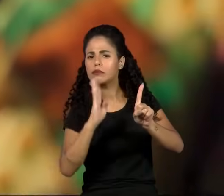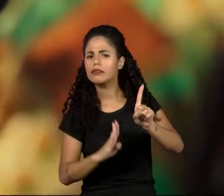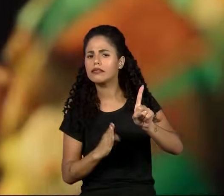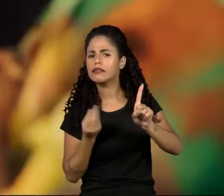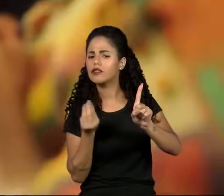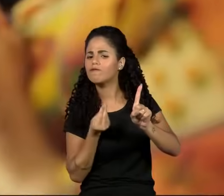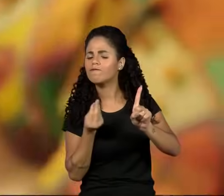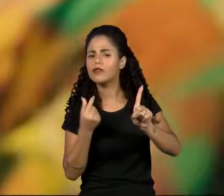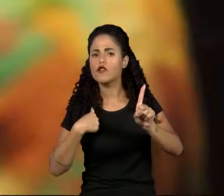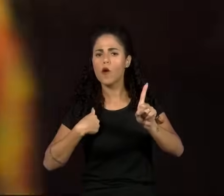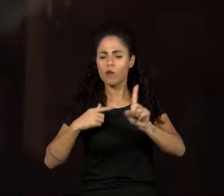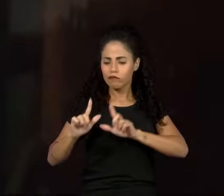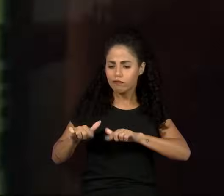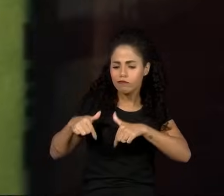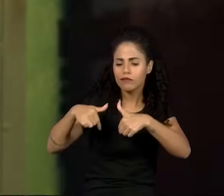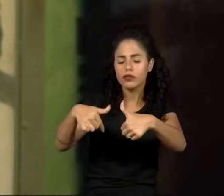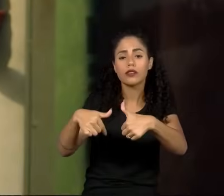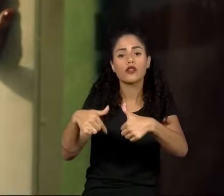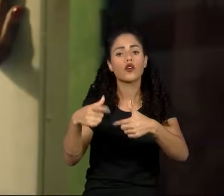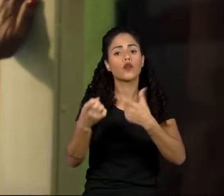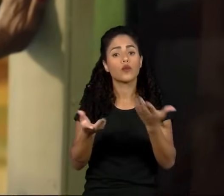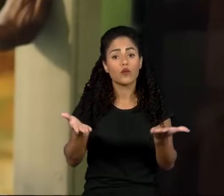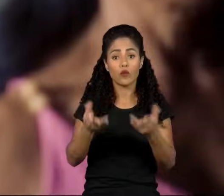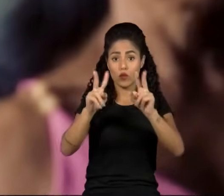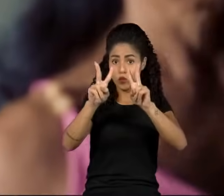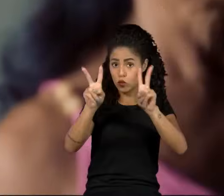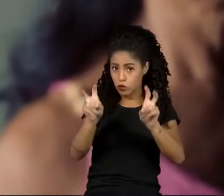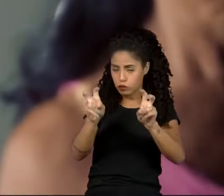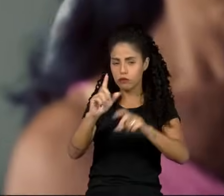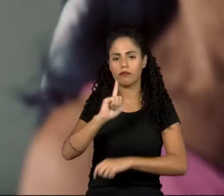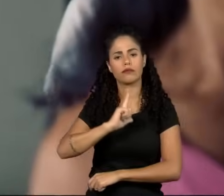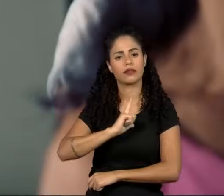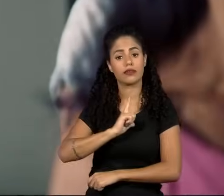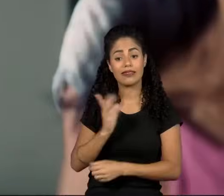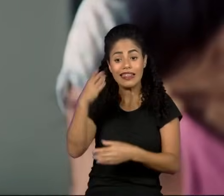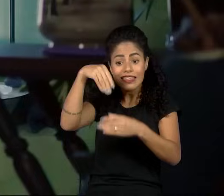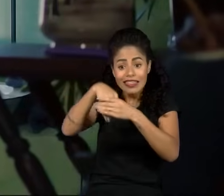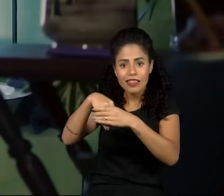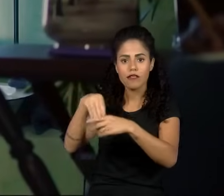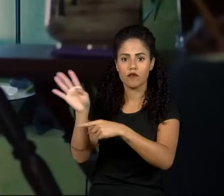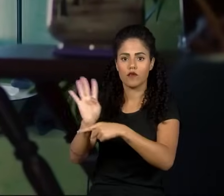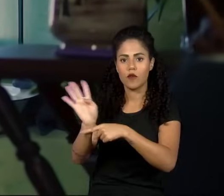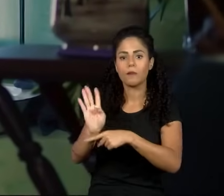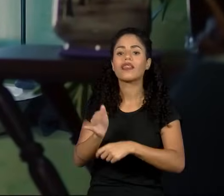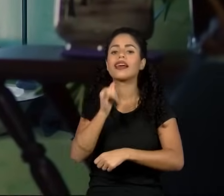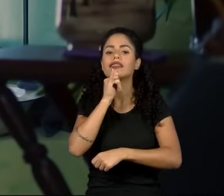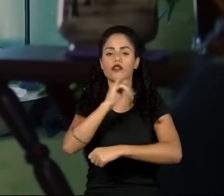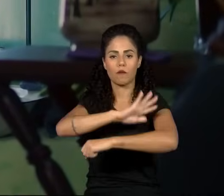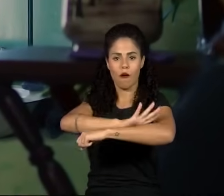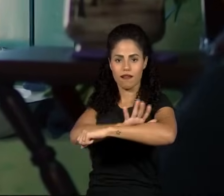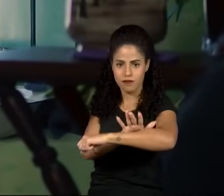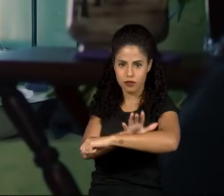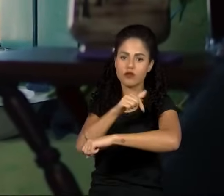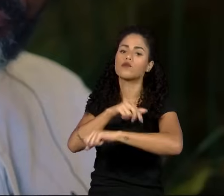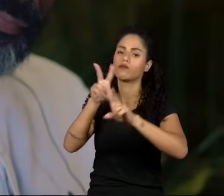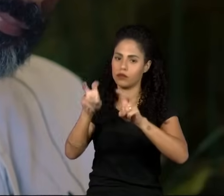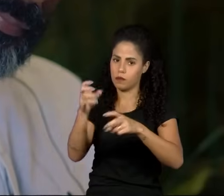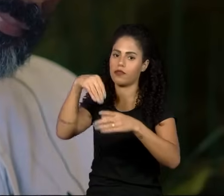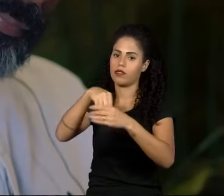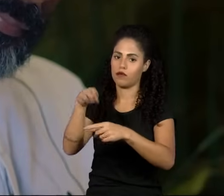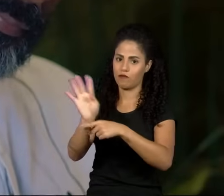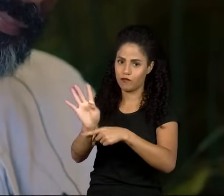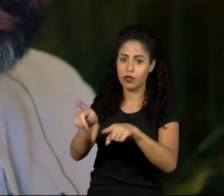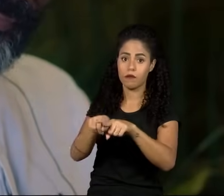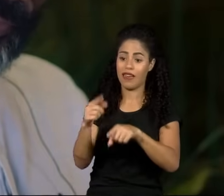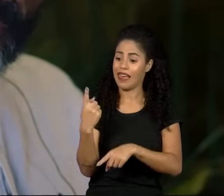se comportava diante dos temas vinculados ao combate ao racismo, né, há 15